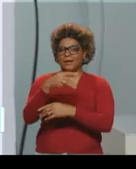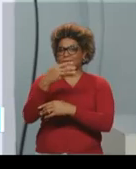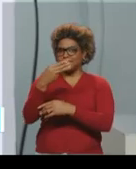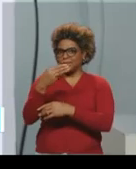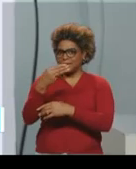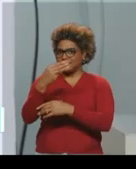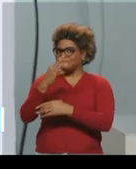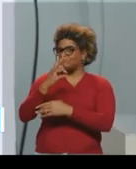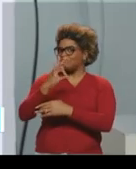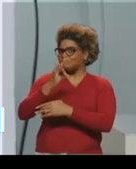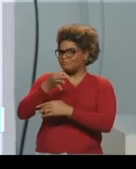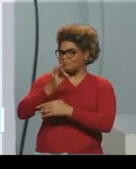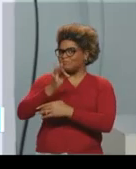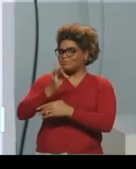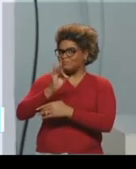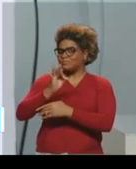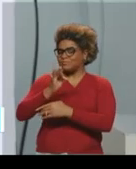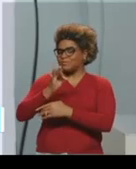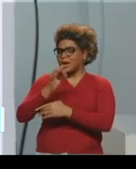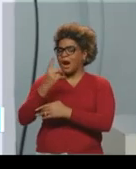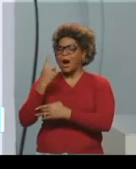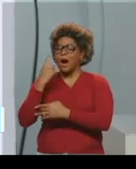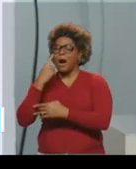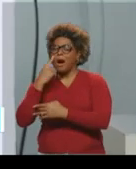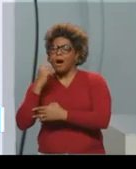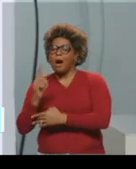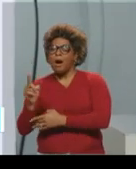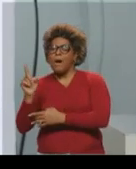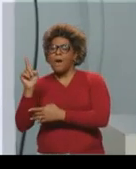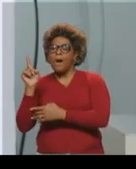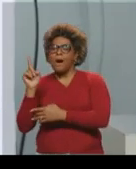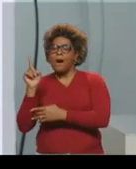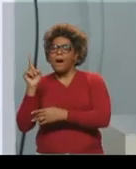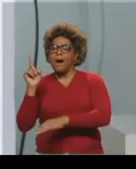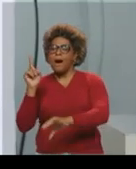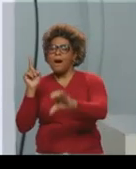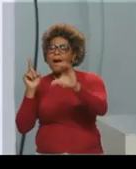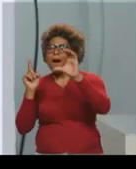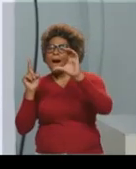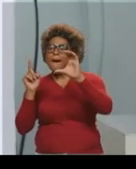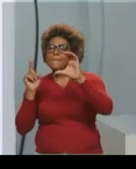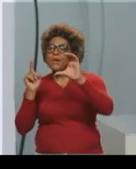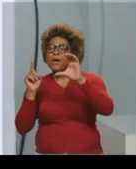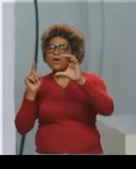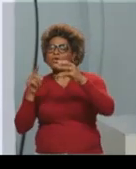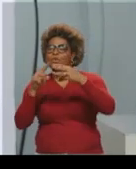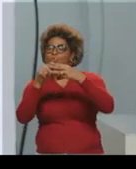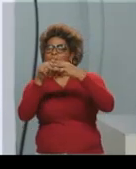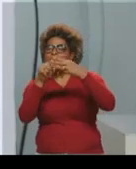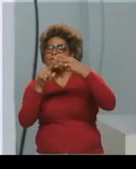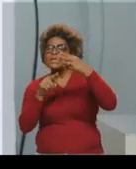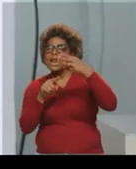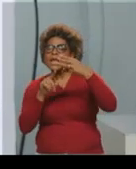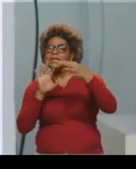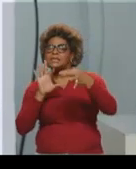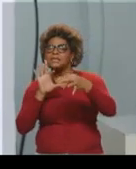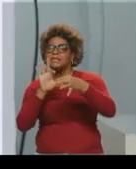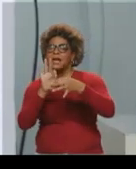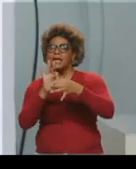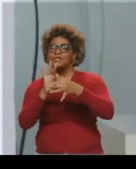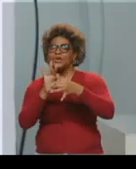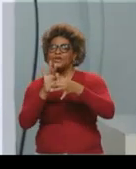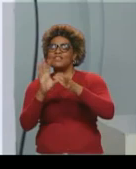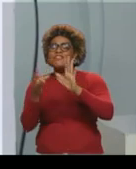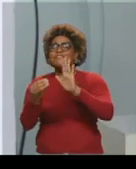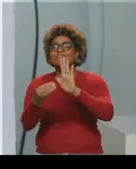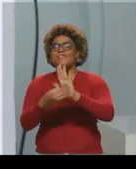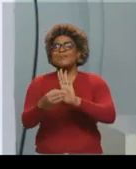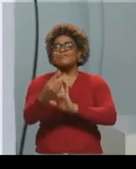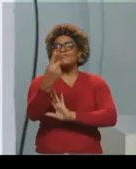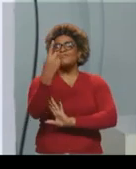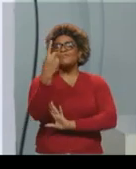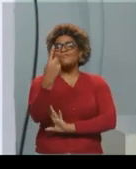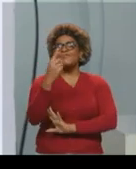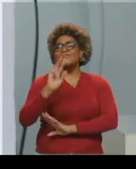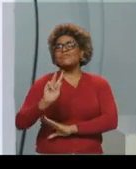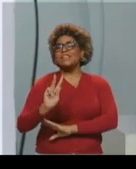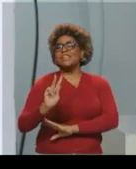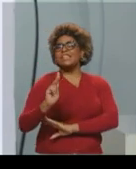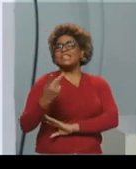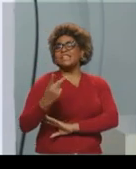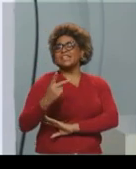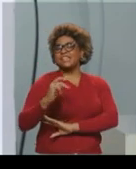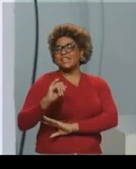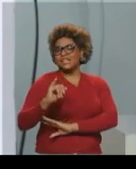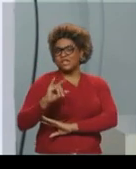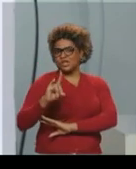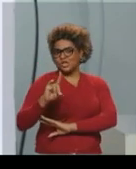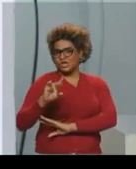certo? Agora aqui, este carbono, ele está fazendo 3 ligações, falta aqui então um hidrogênio. Aqui